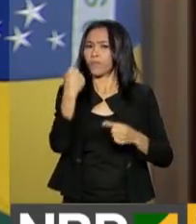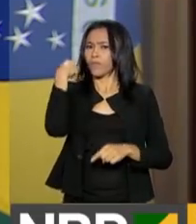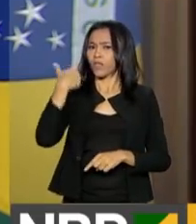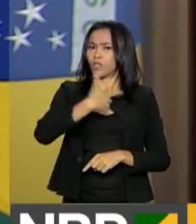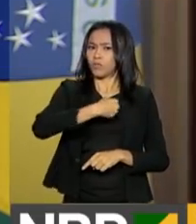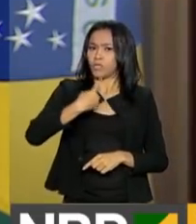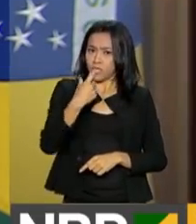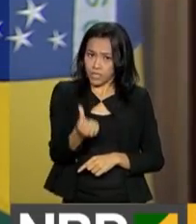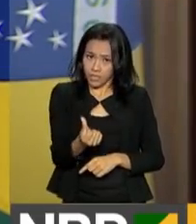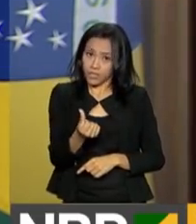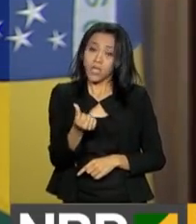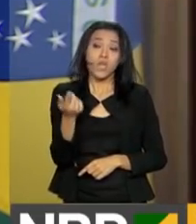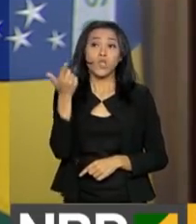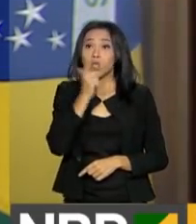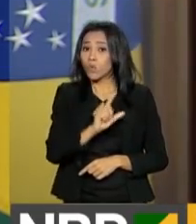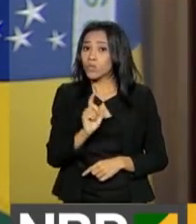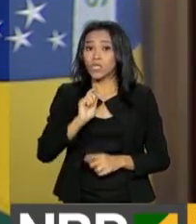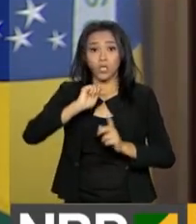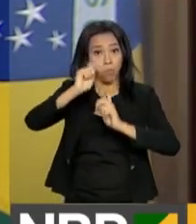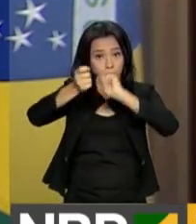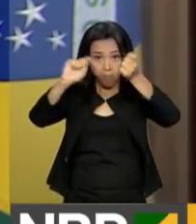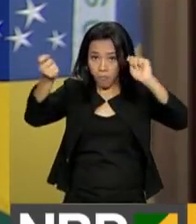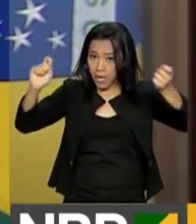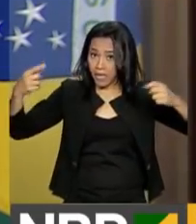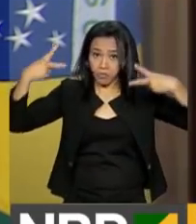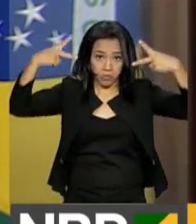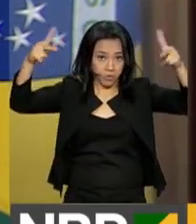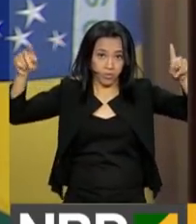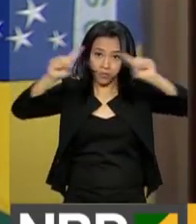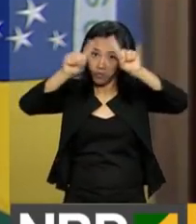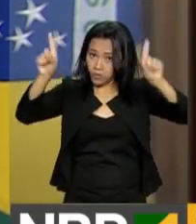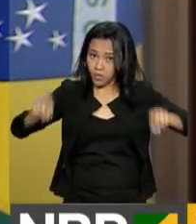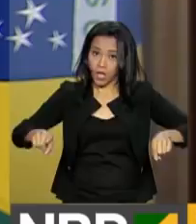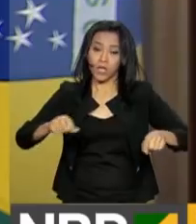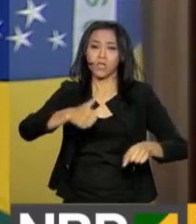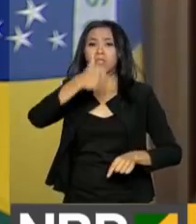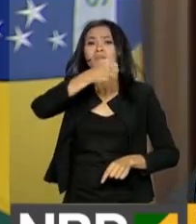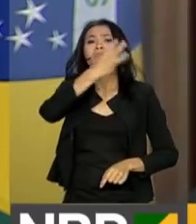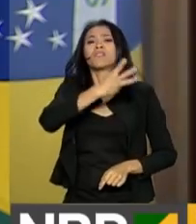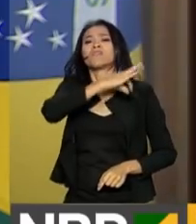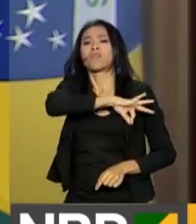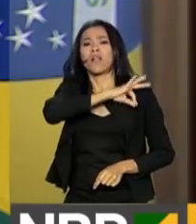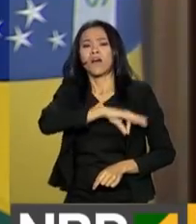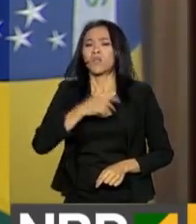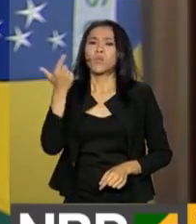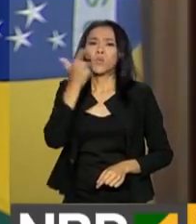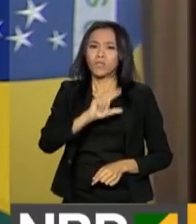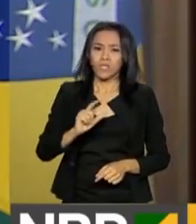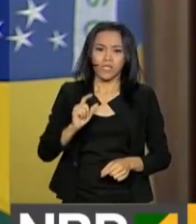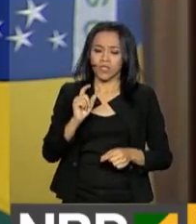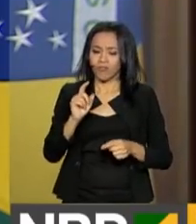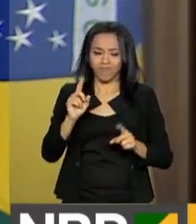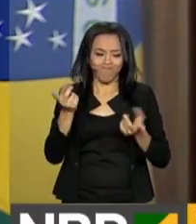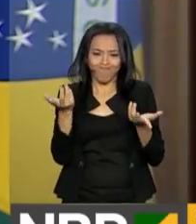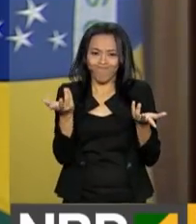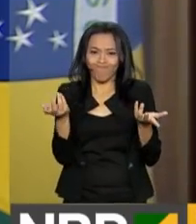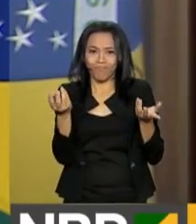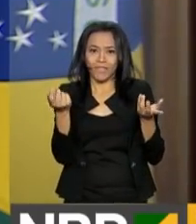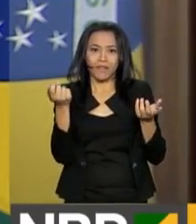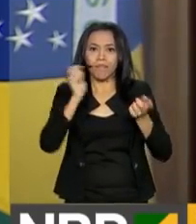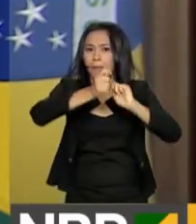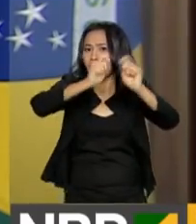pagar os seus funcionários você 13º salário não conseguiu fechar o seu balanço a podendo